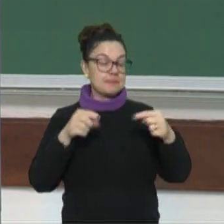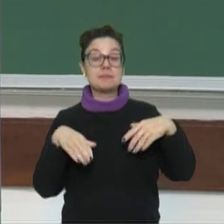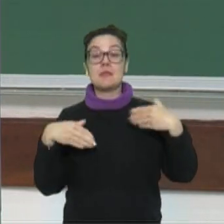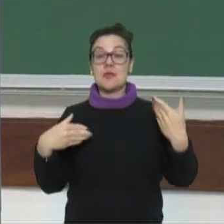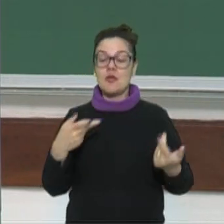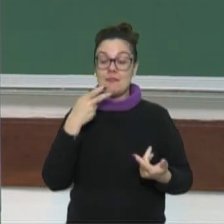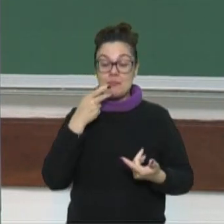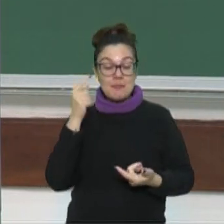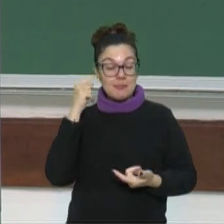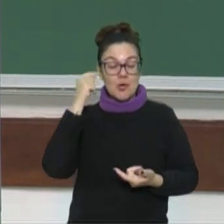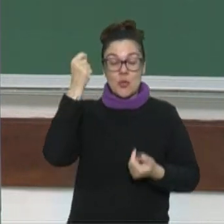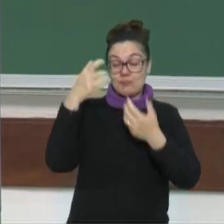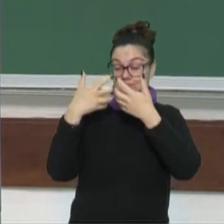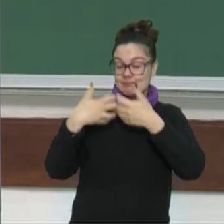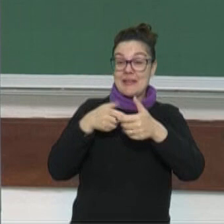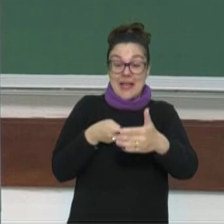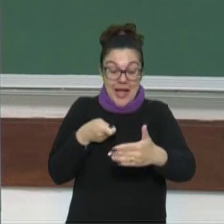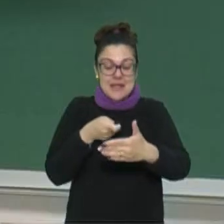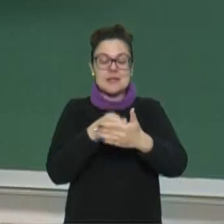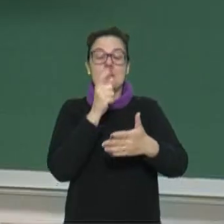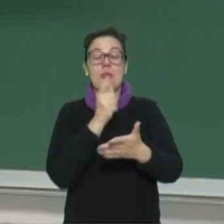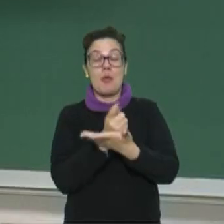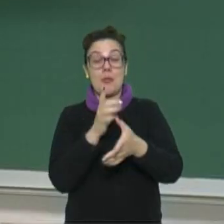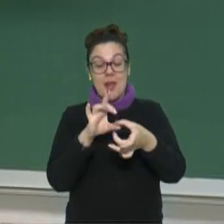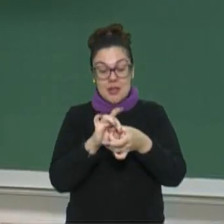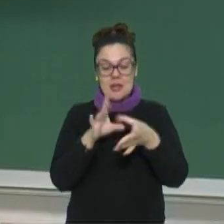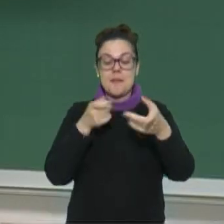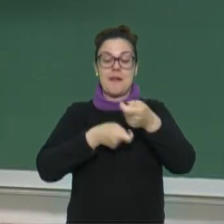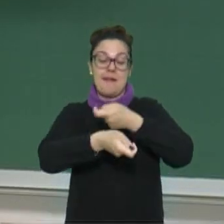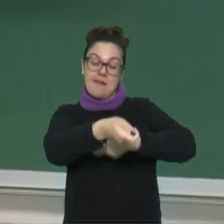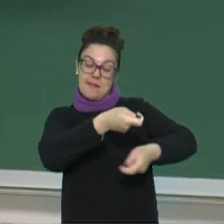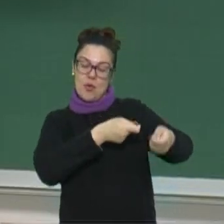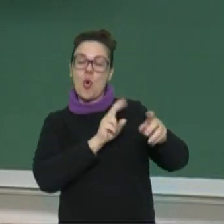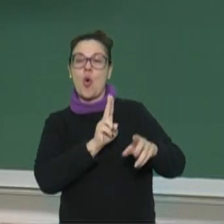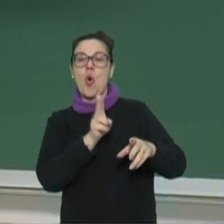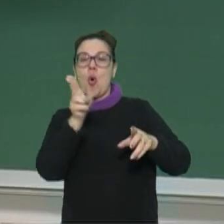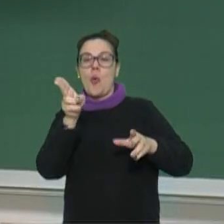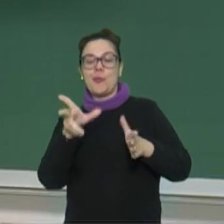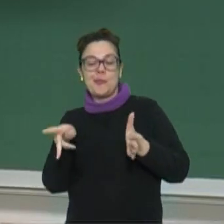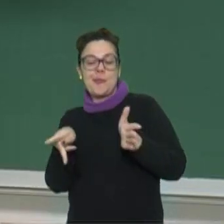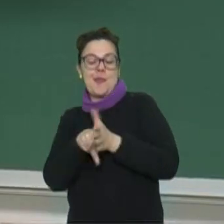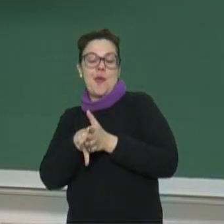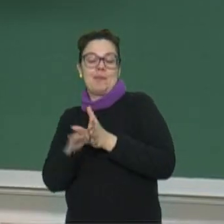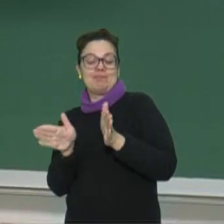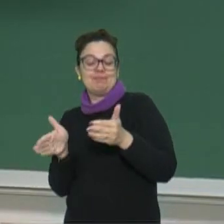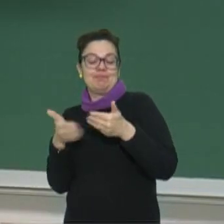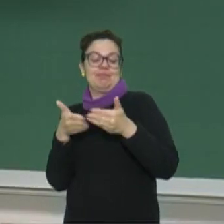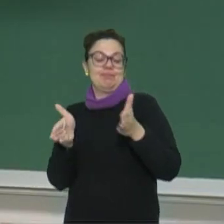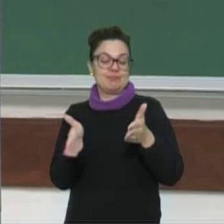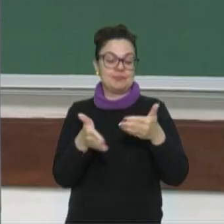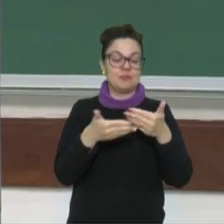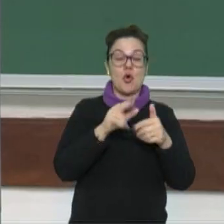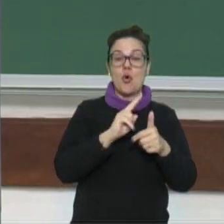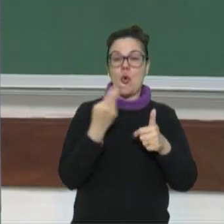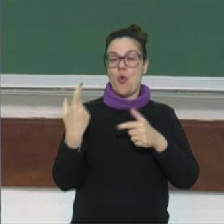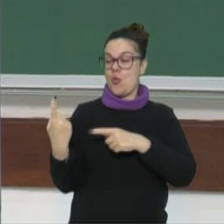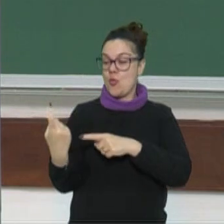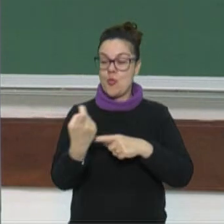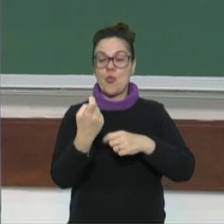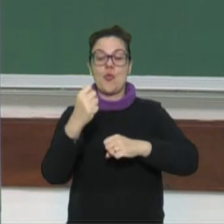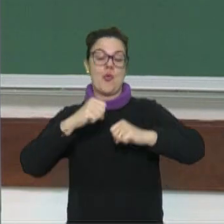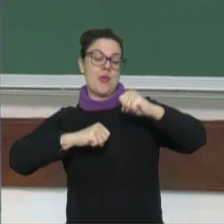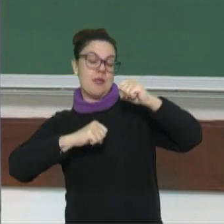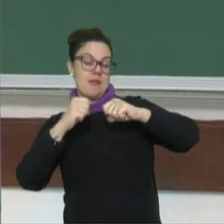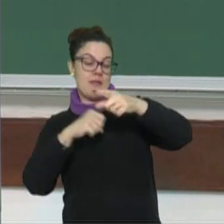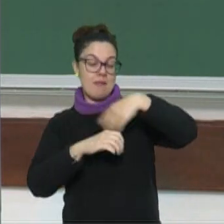a liberdade comercial e não o mercantilismo ou as empresas de monopólio, o governo